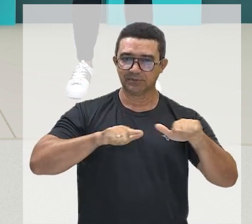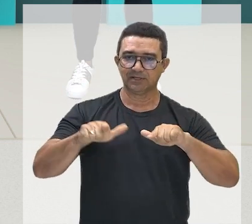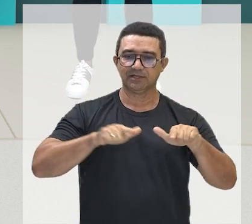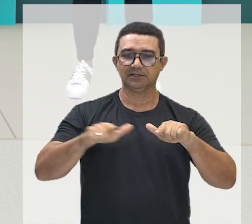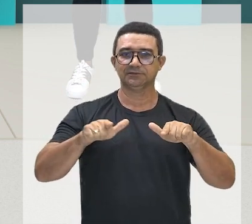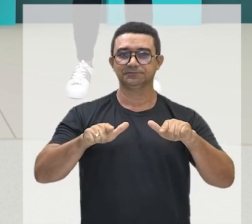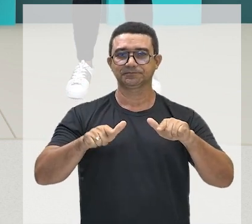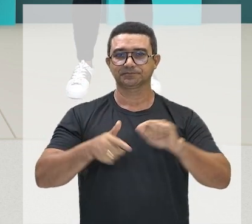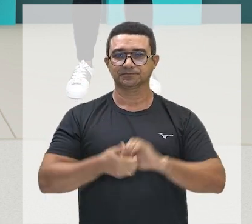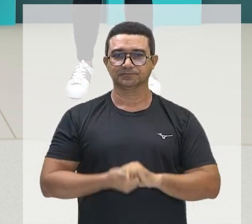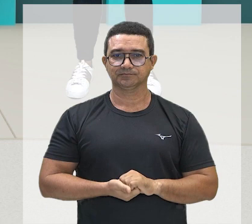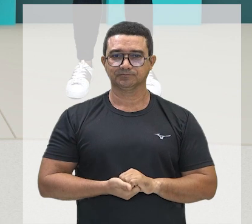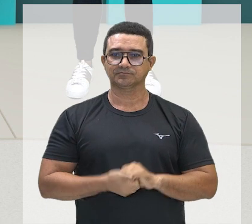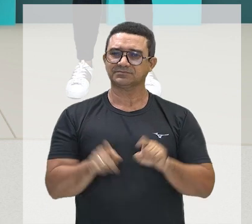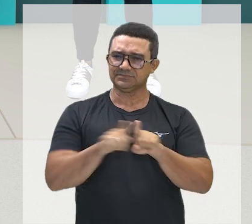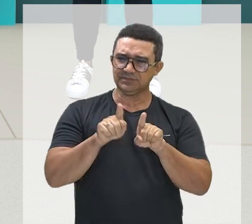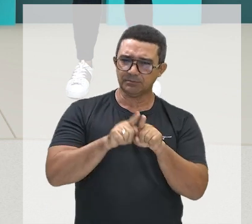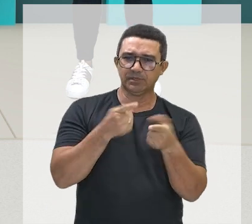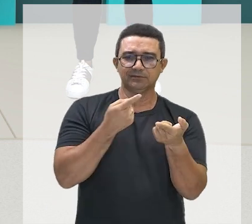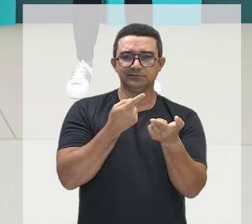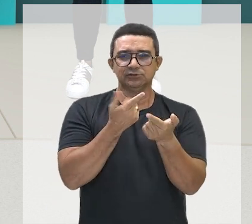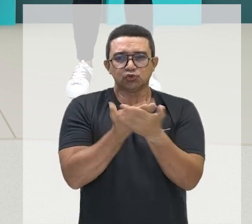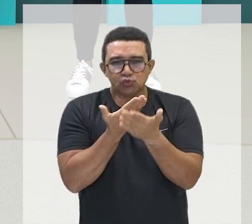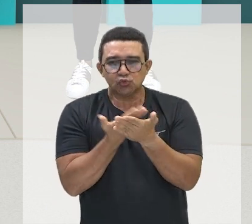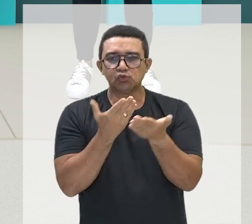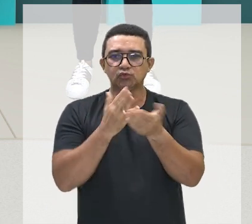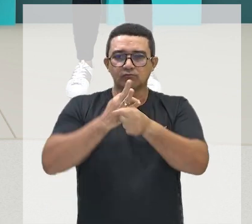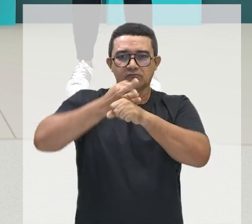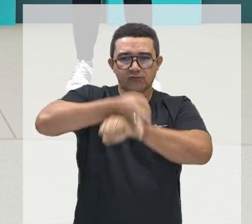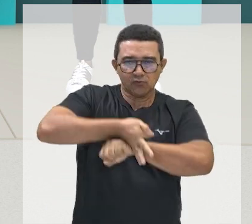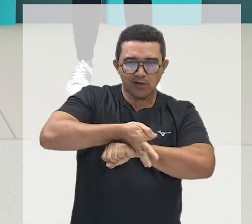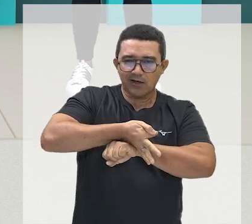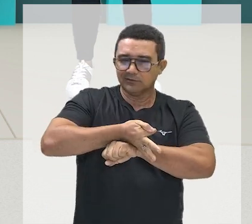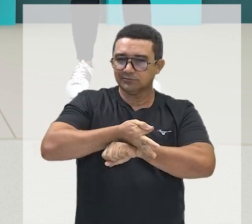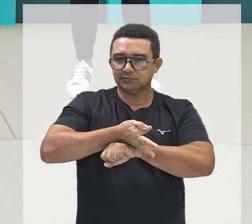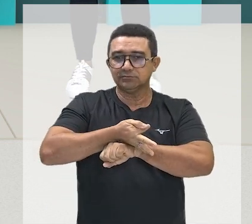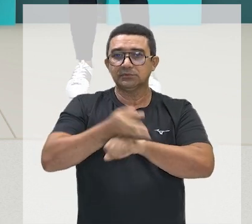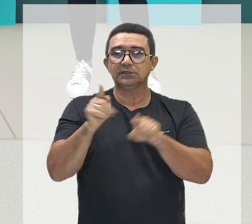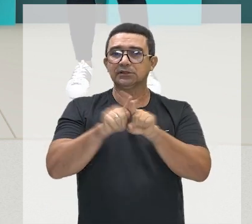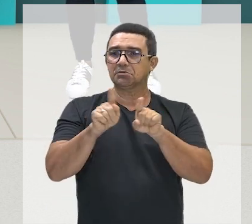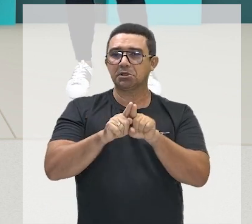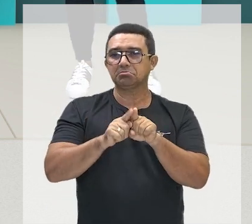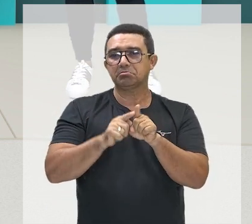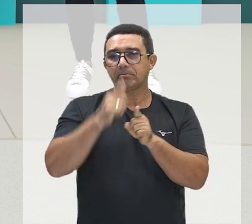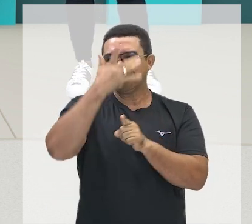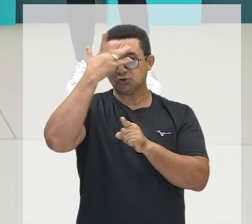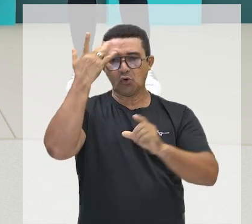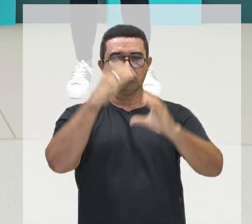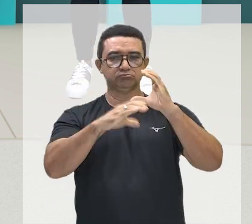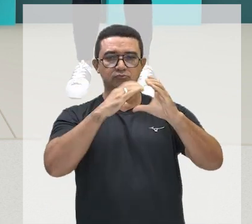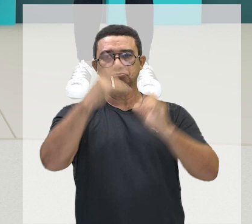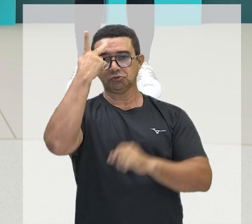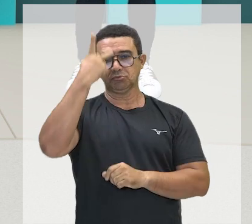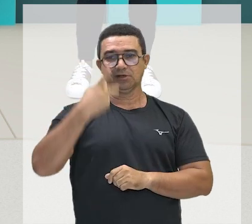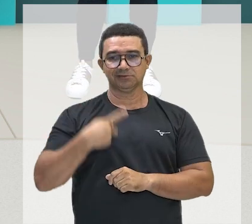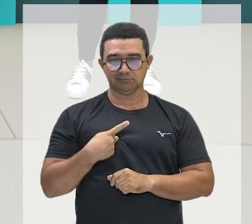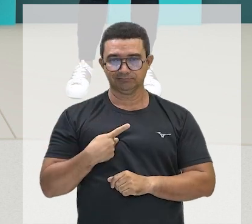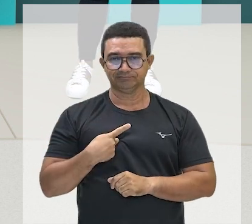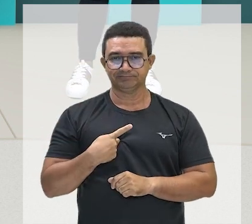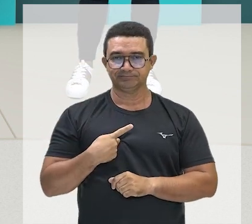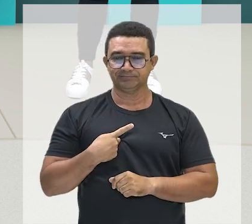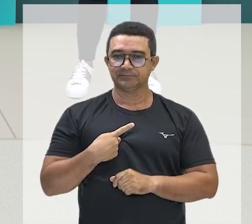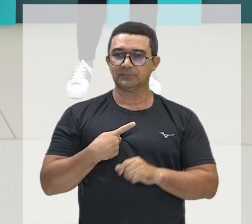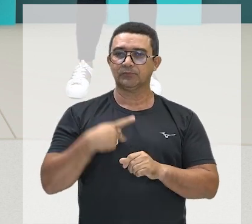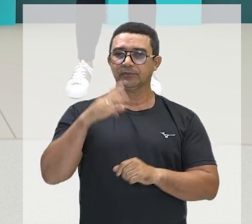nos estudos, na faculdade, né? E também comunicação pessoal. Então, o e-mail é mais um tipo